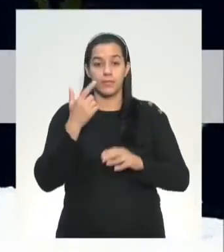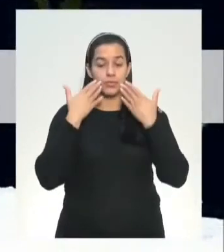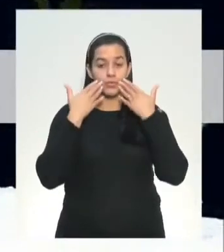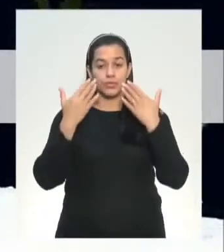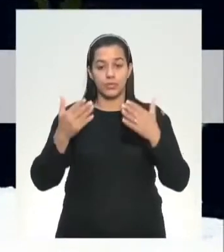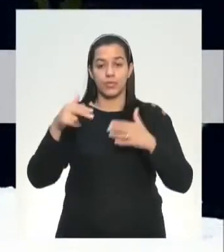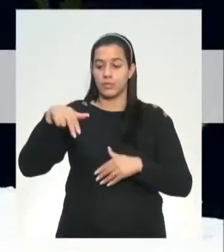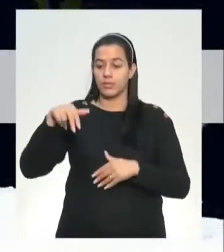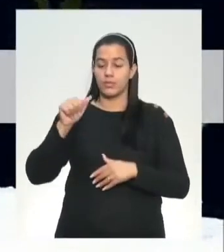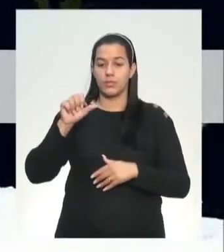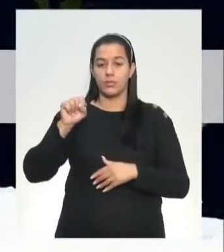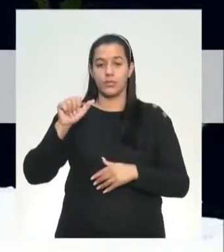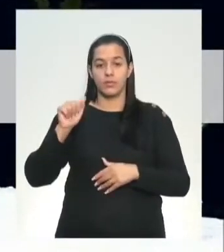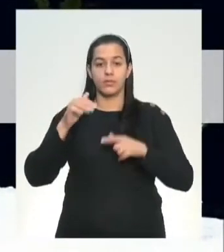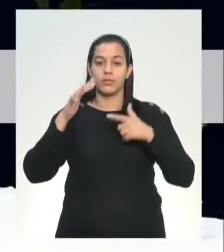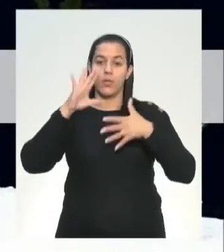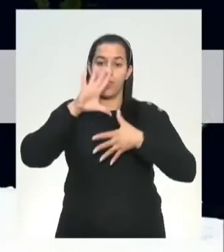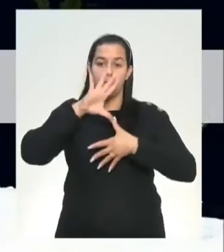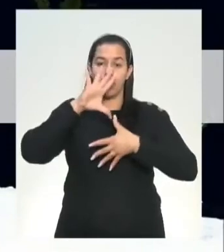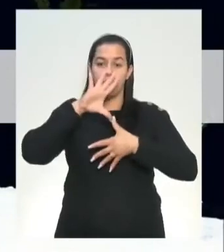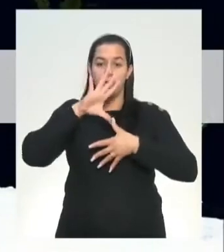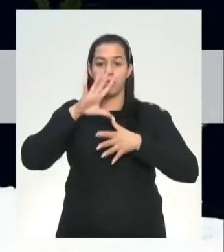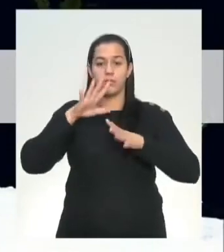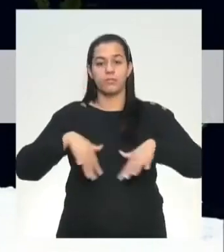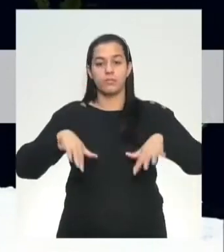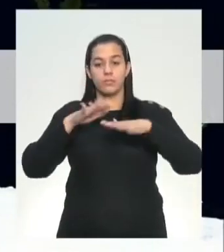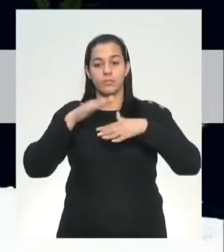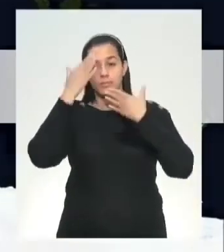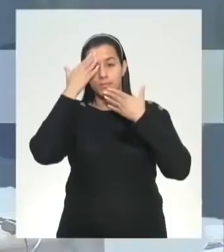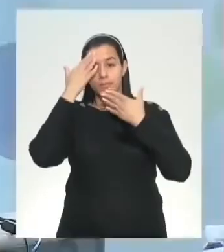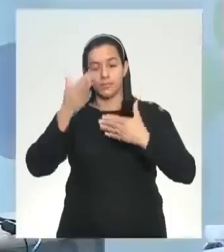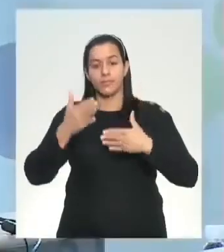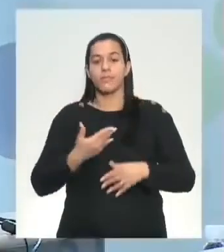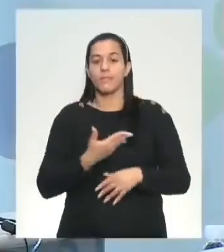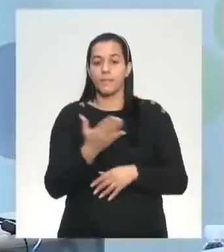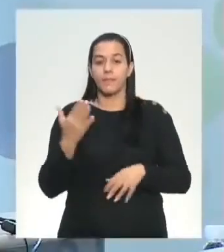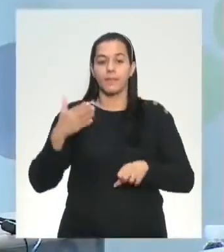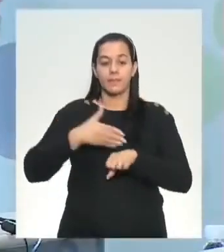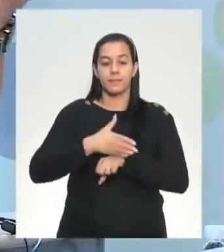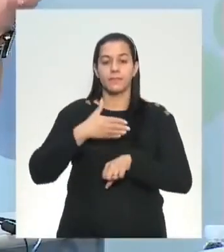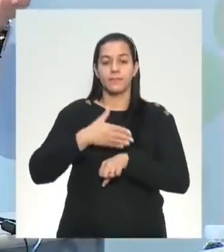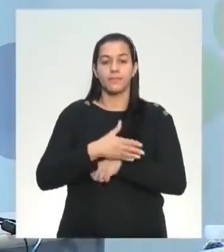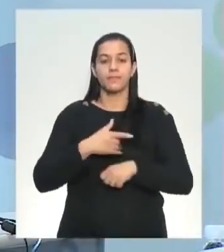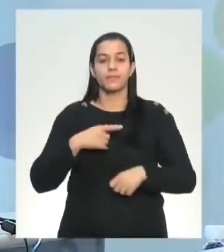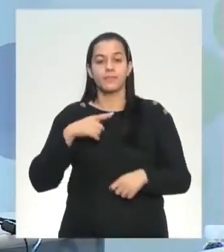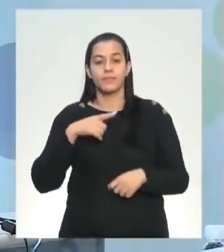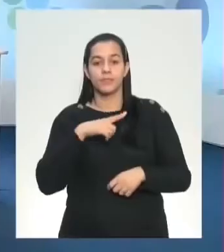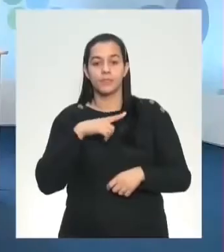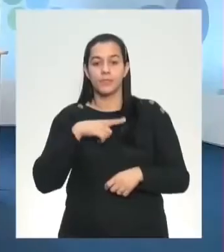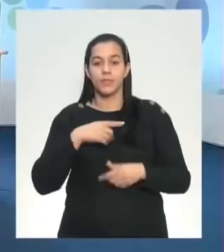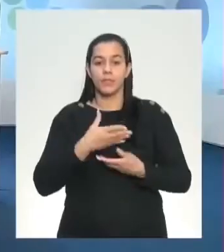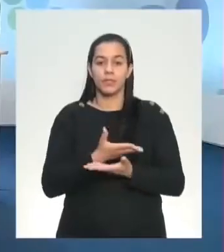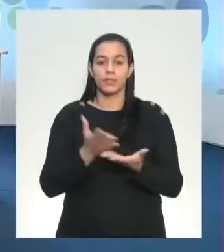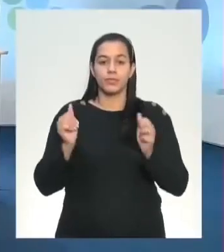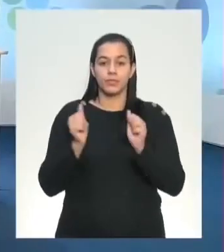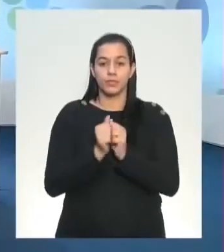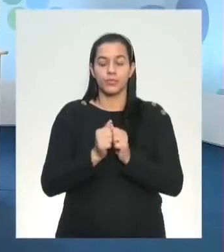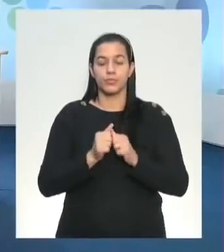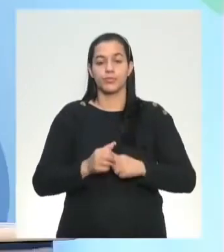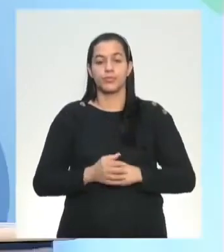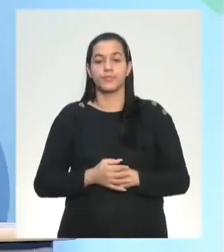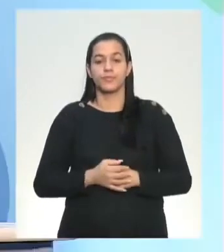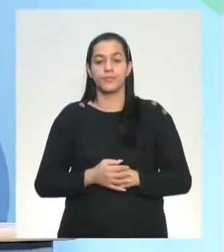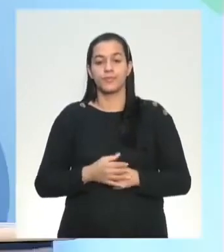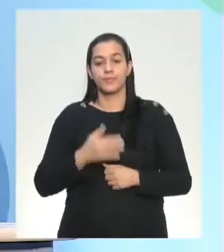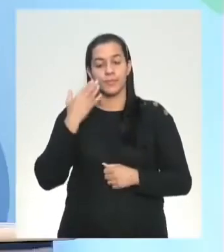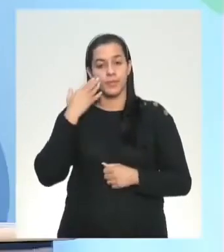NASA. Quero agradecer aí, né, a presença de todos e a participação no chat. Obrigado, professor, por mais essa participação.